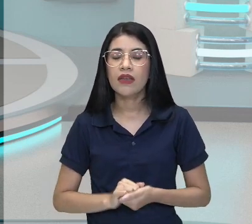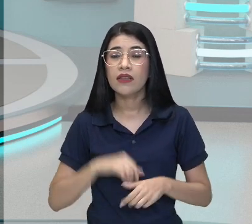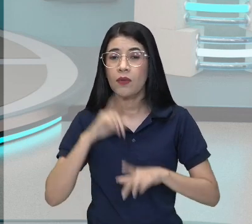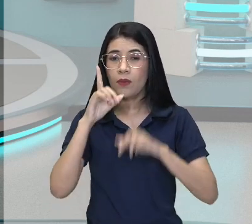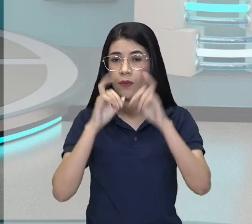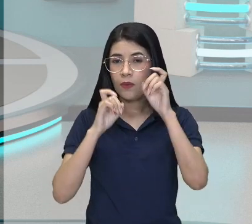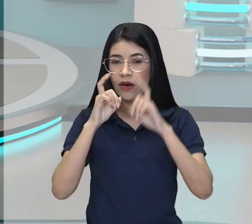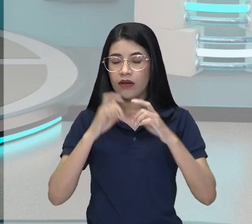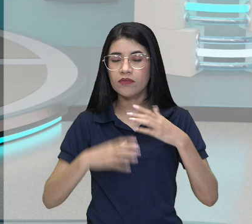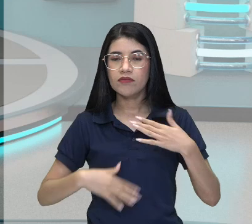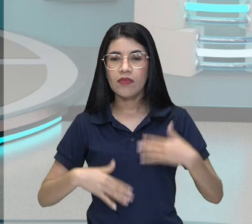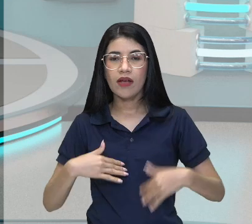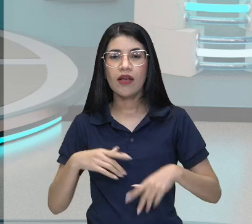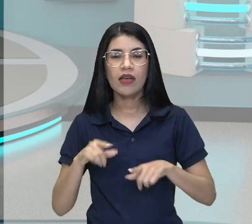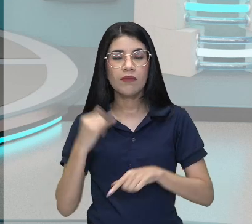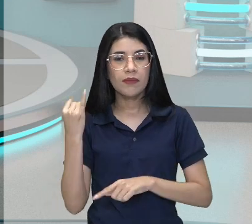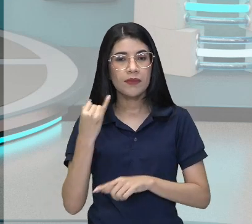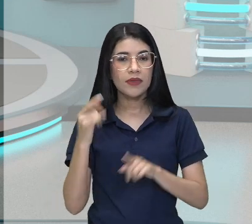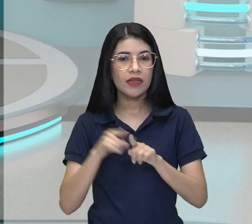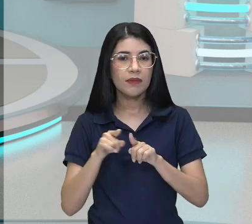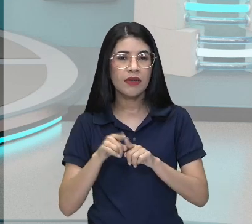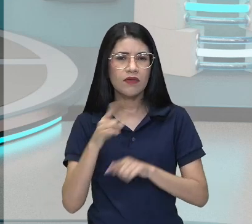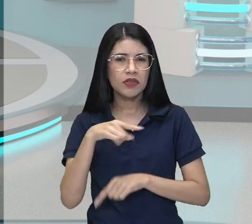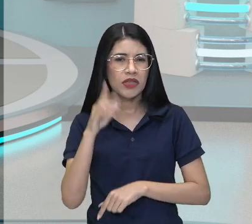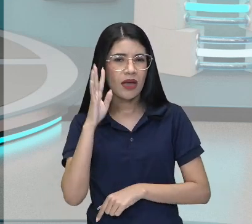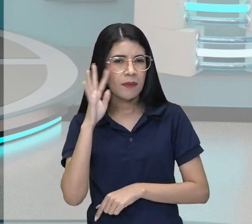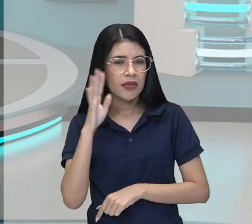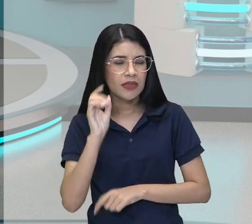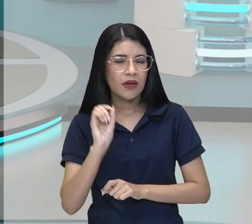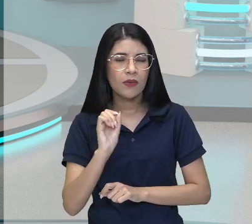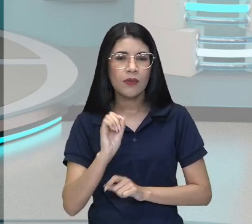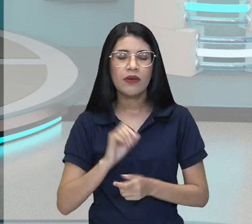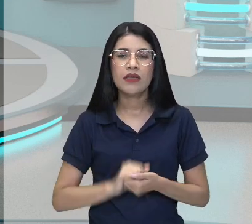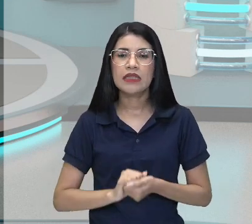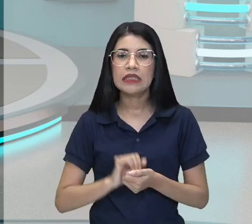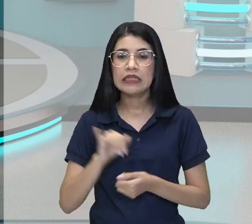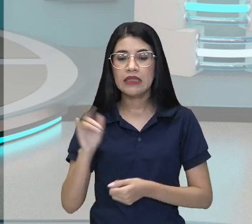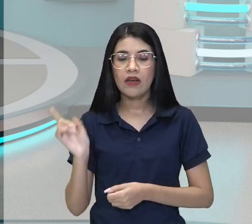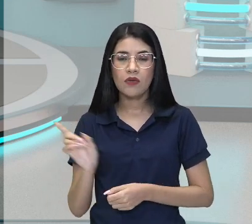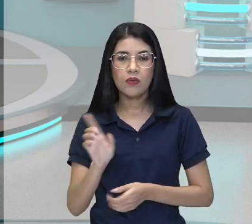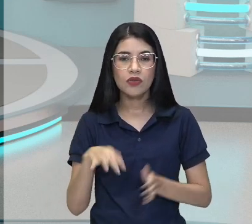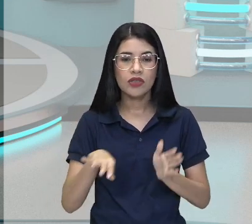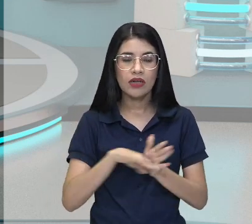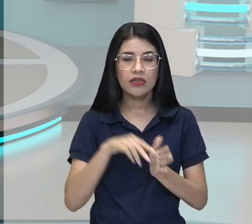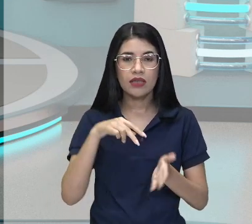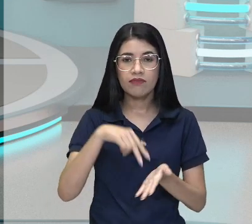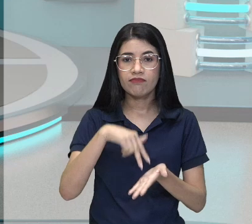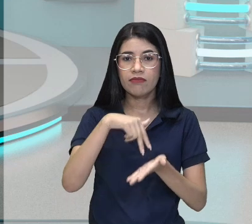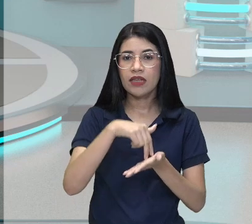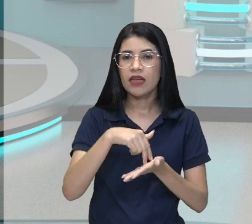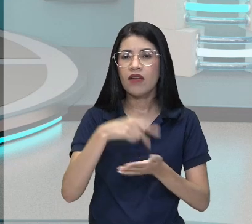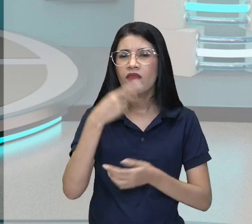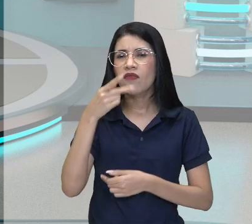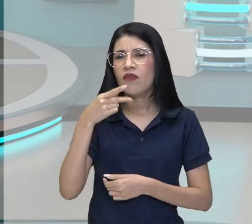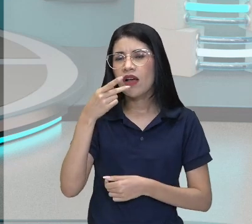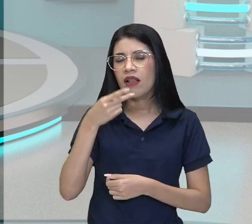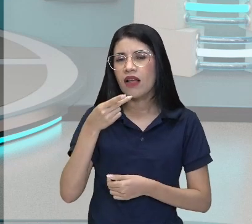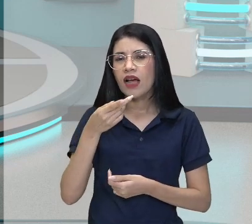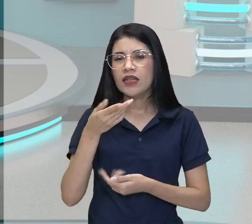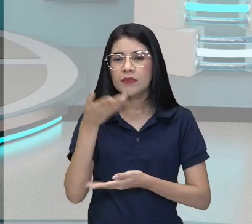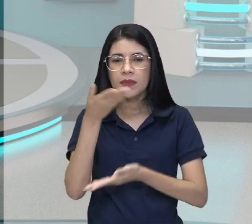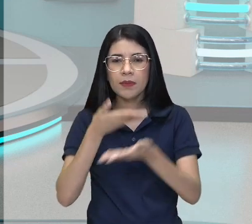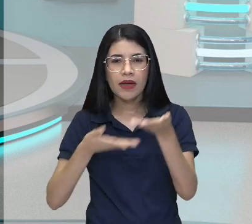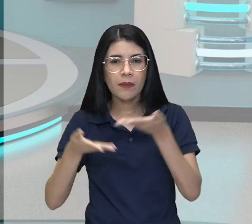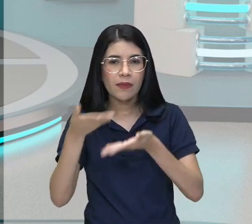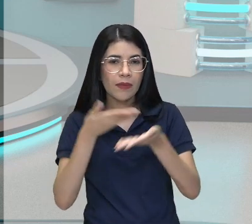ela é muito importante, até mesmo a postura. Vocês já pensaram se eu viesse dar aula aqui para vocês, falar com vocês, trocar conhecimentos